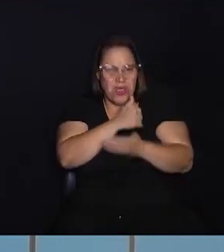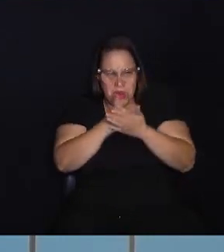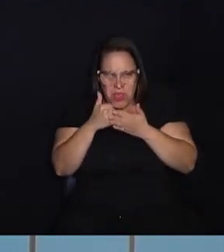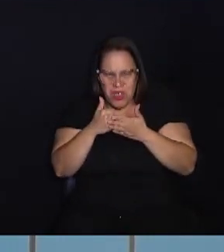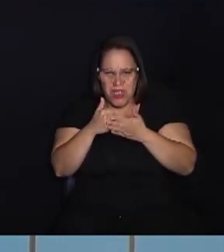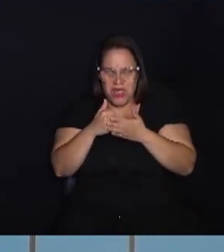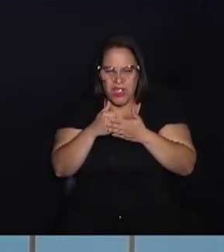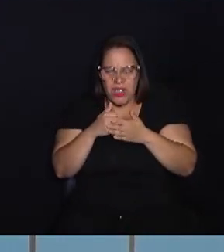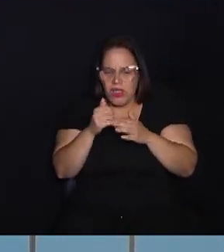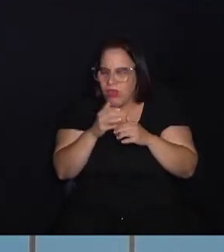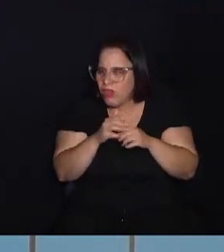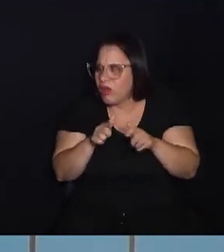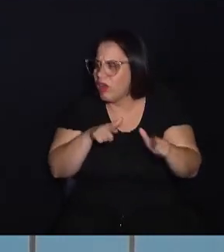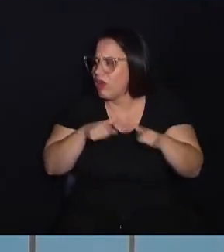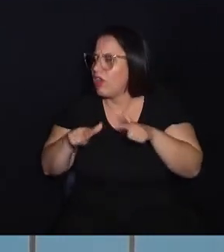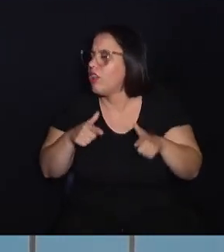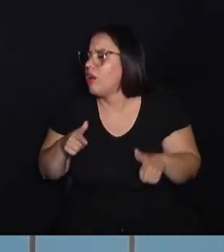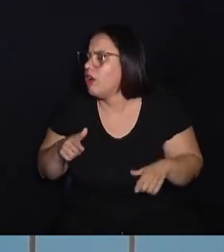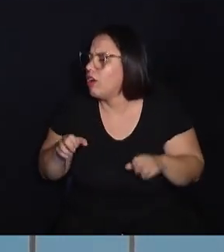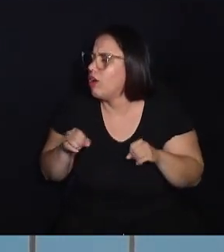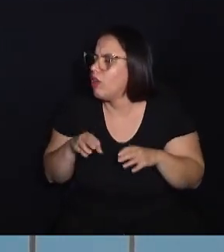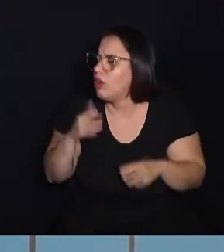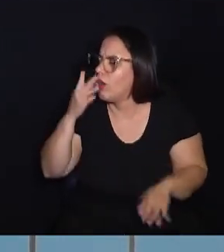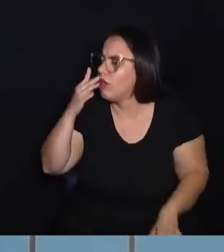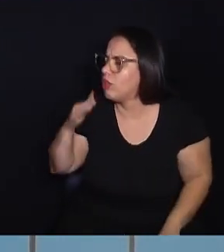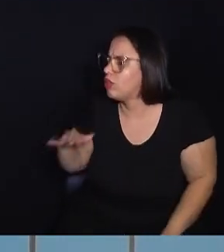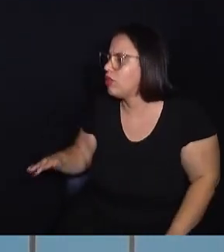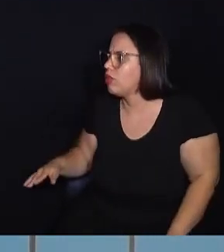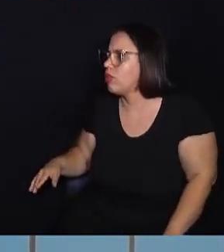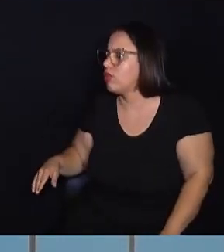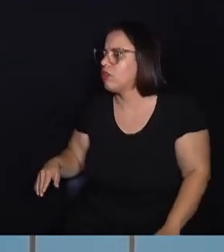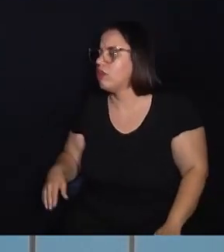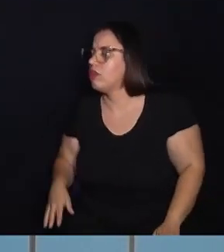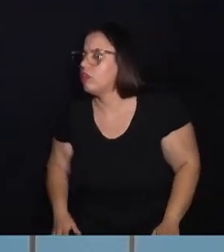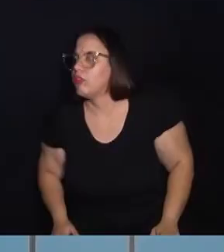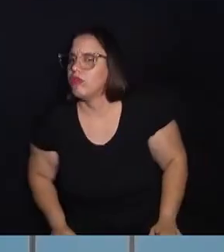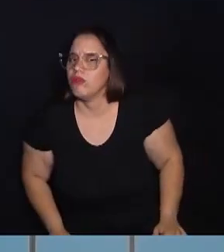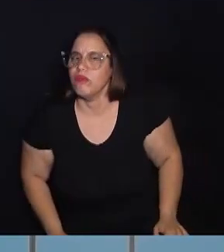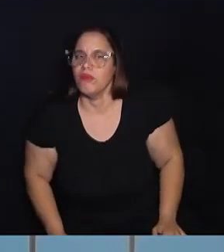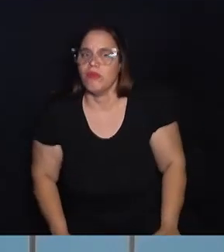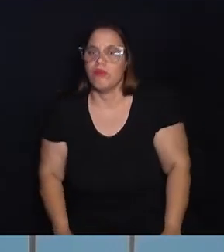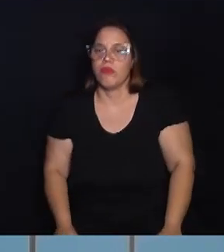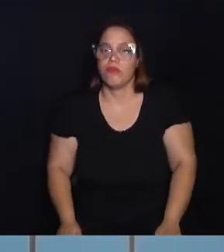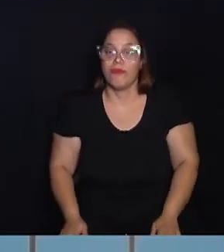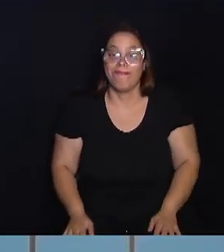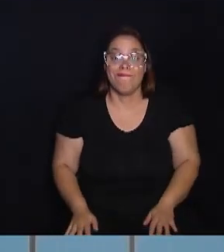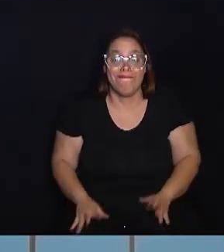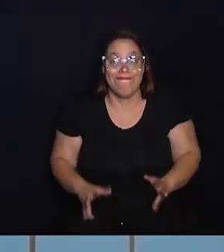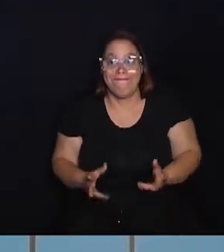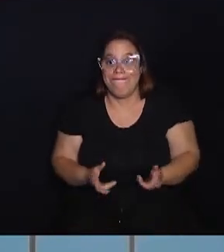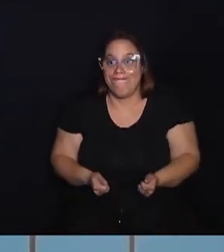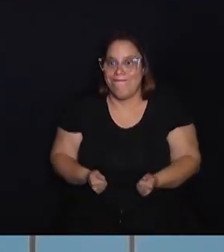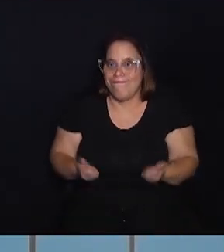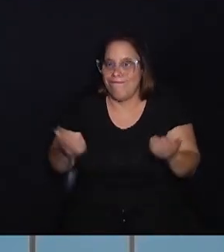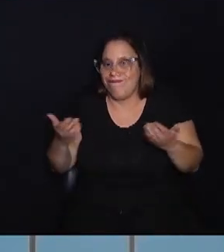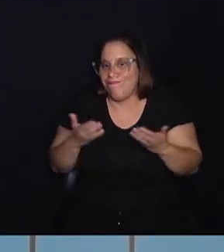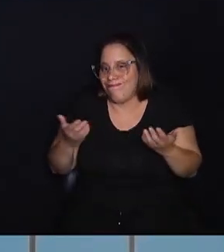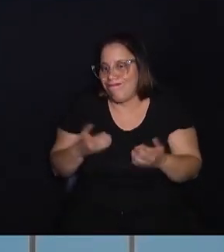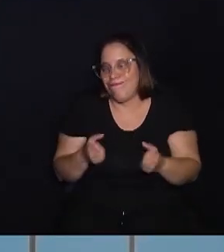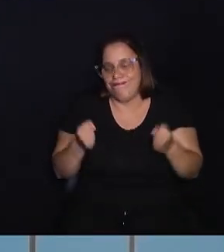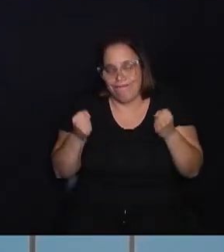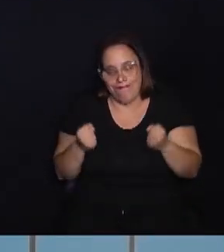que trabalho com ensino infantil vou querer... Cara, tem um monte de fatores hoje que